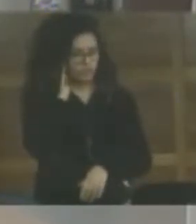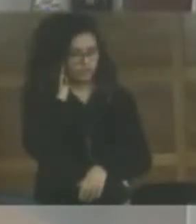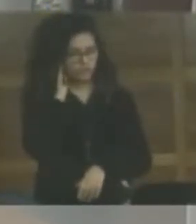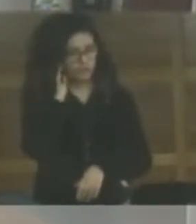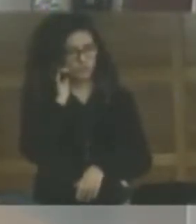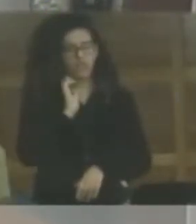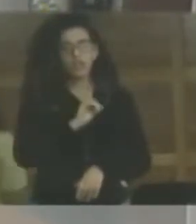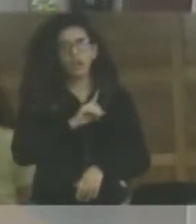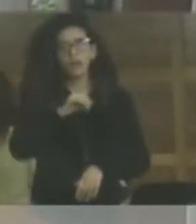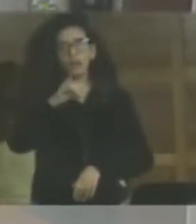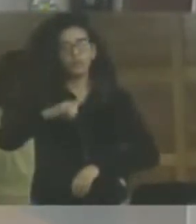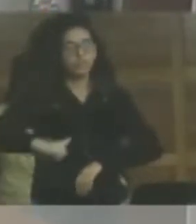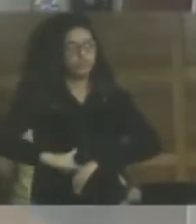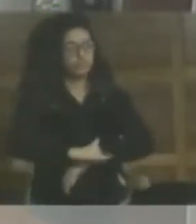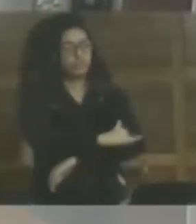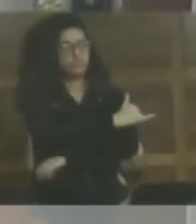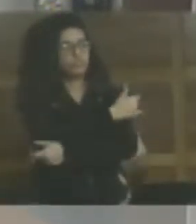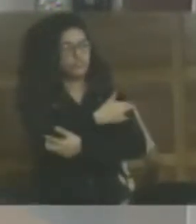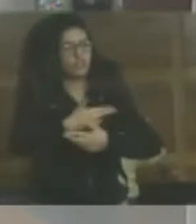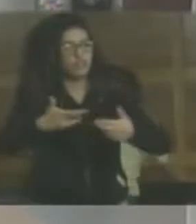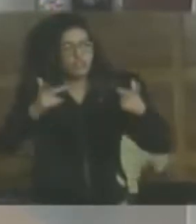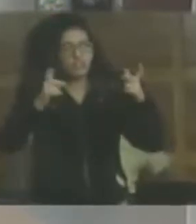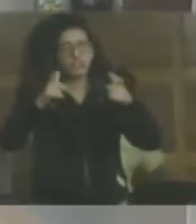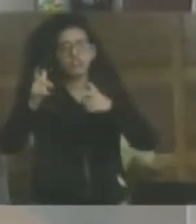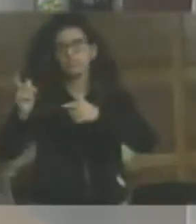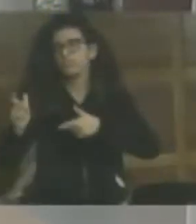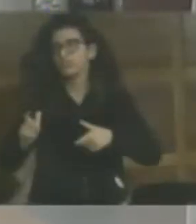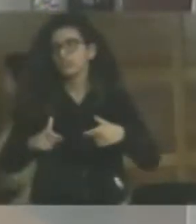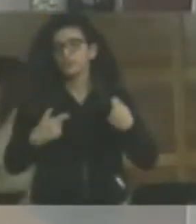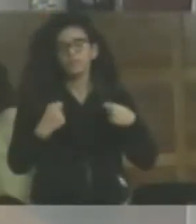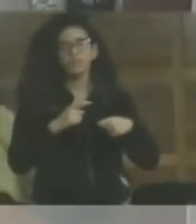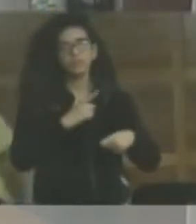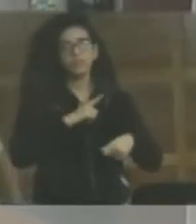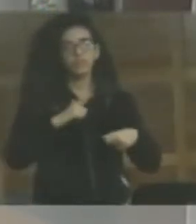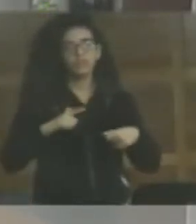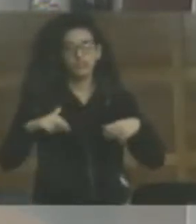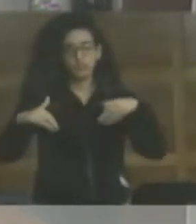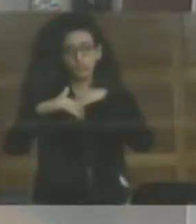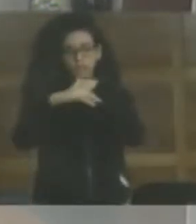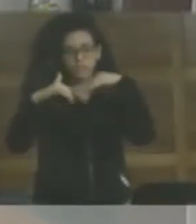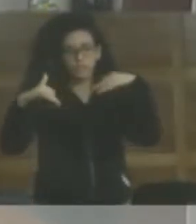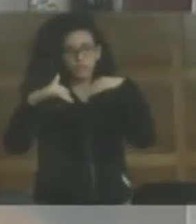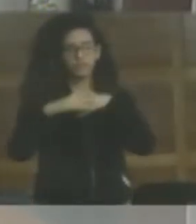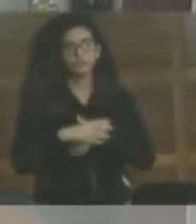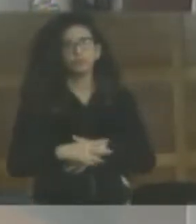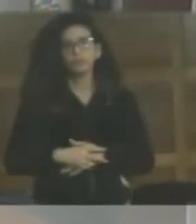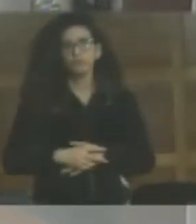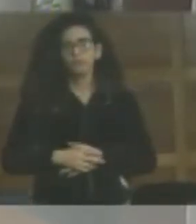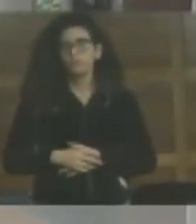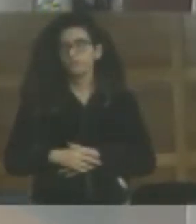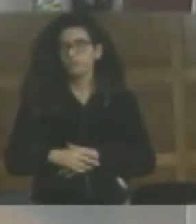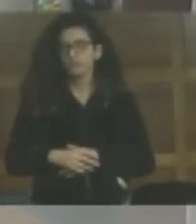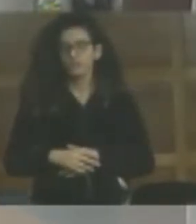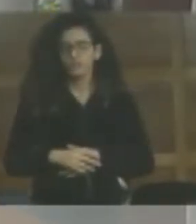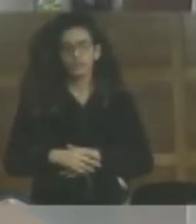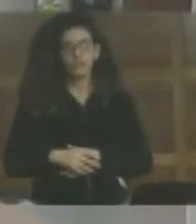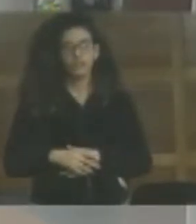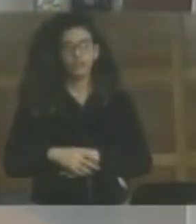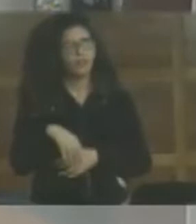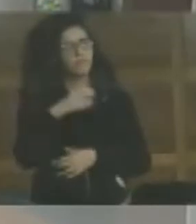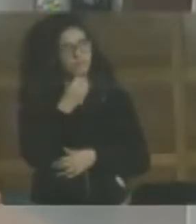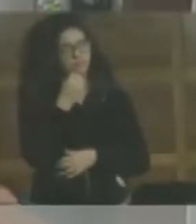frente ao aeroporto e outras áreas dentro do nosso município, que eu tenho feito esse pedido. É um processo